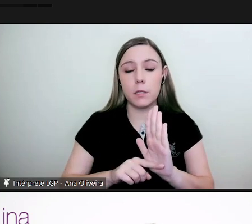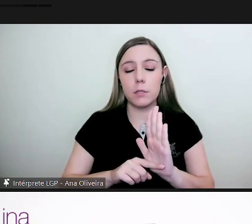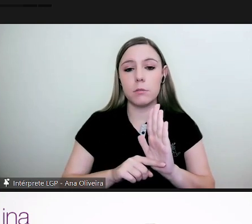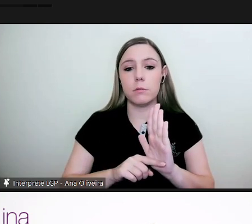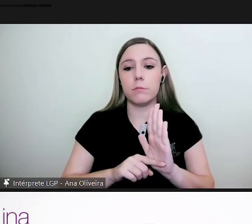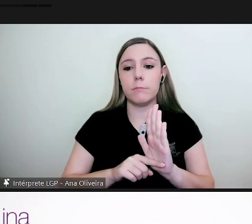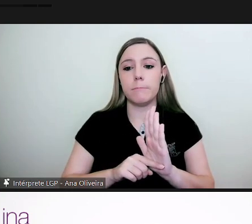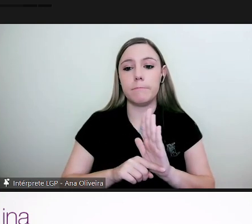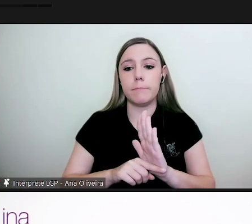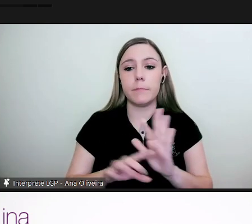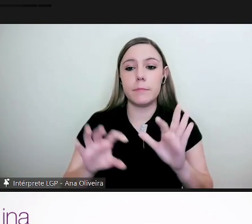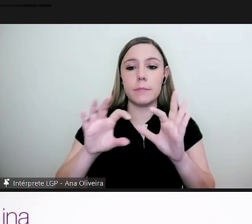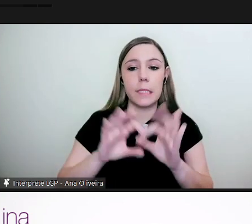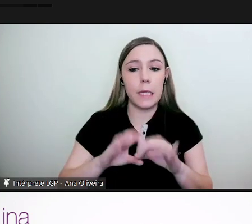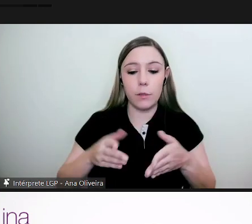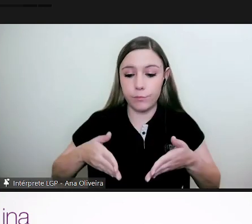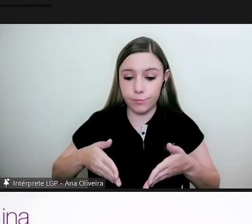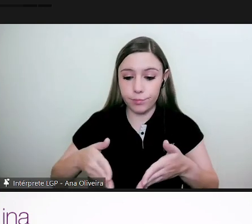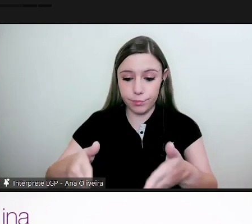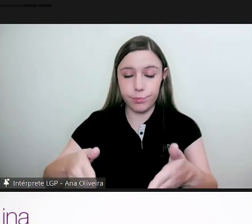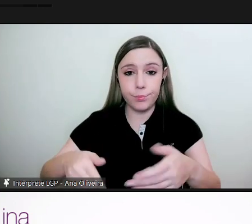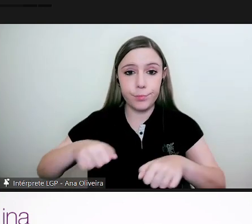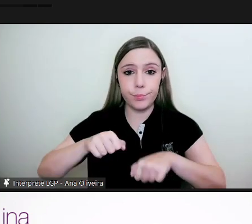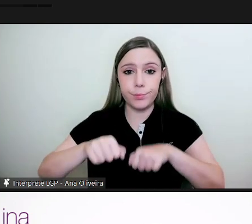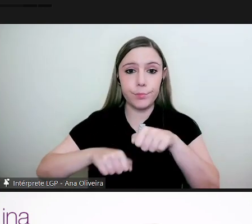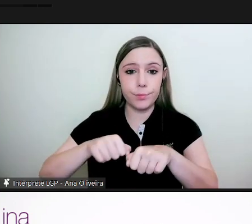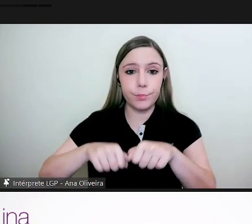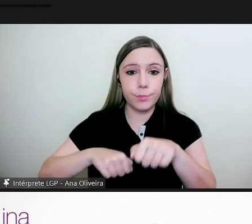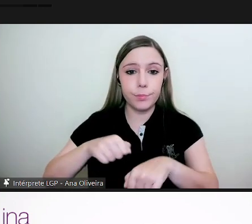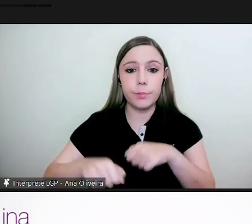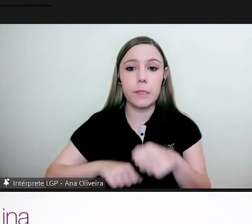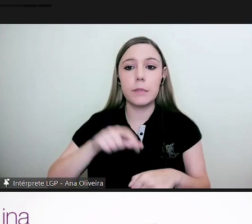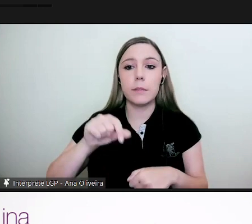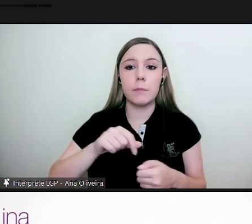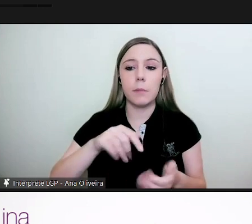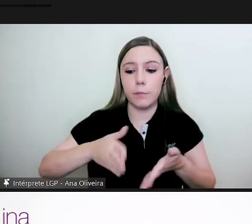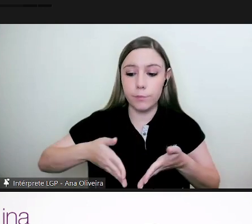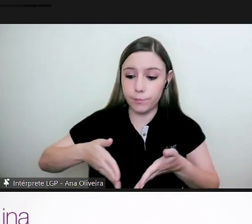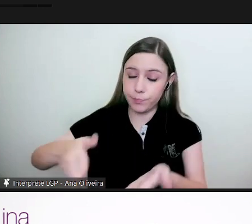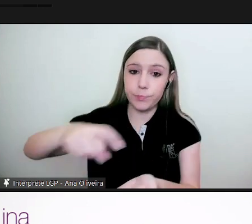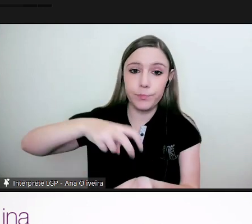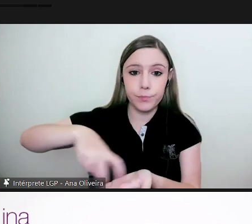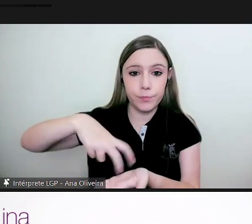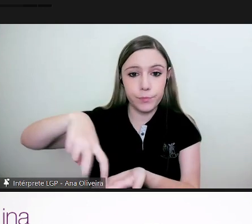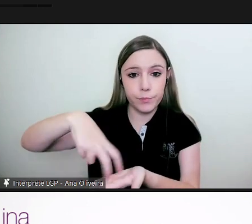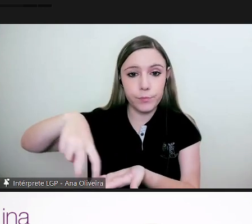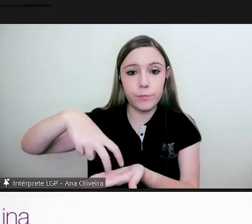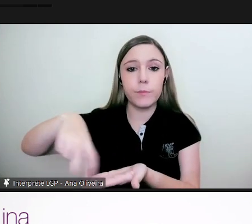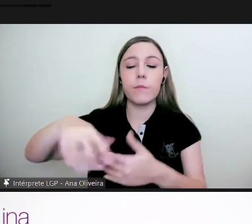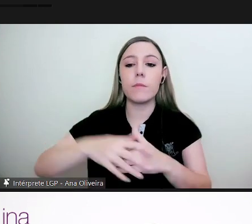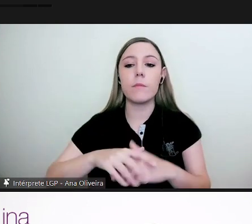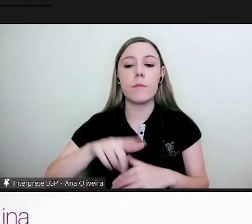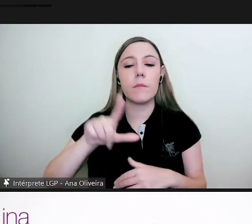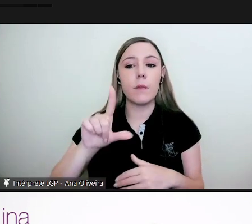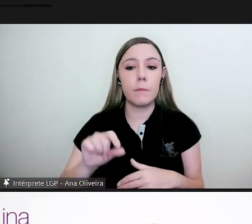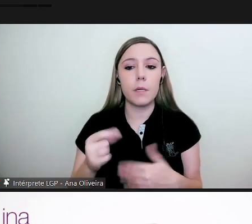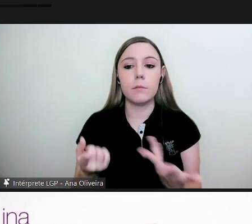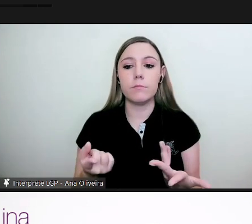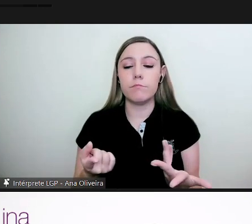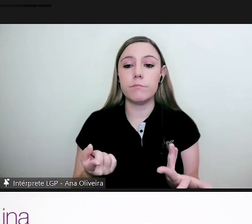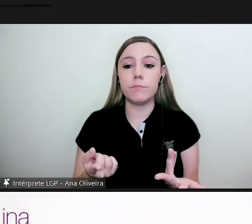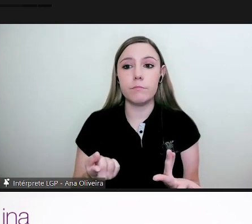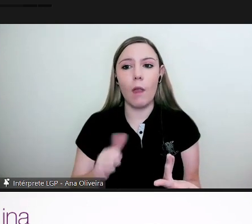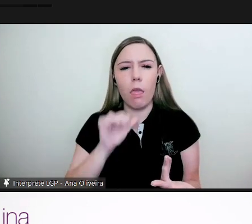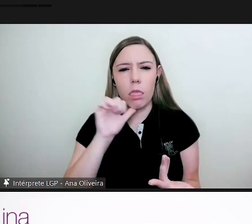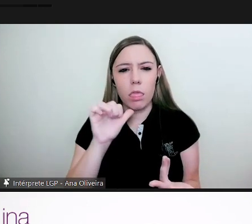ligadas com o aumento das ciclovias, dos espaços pedonais, e, portanto, é frequente